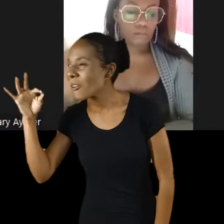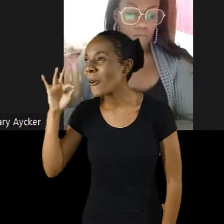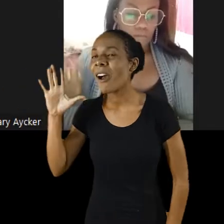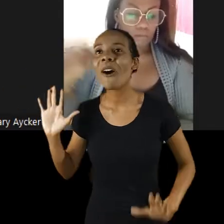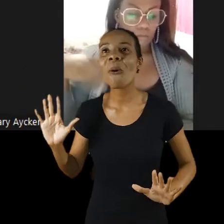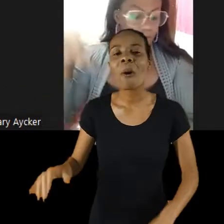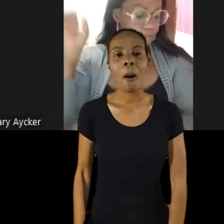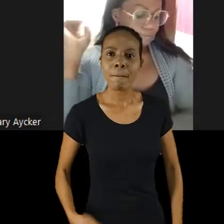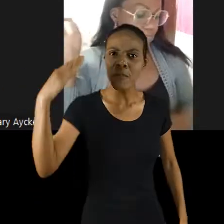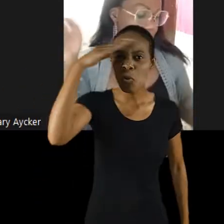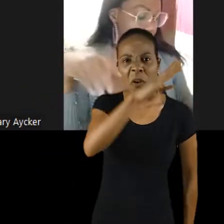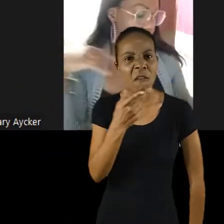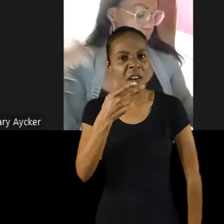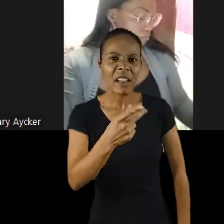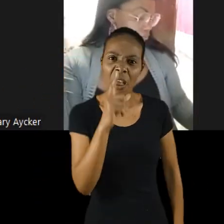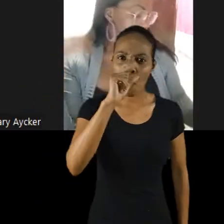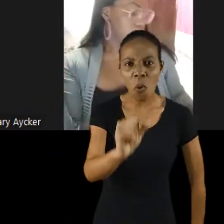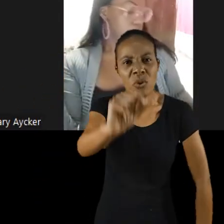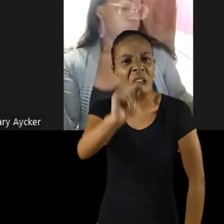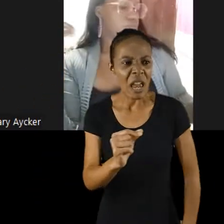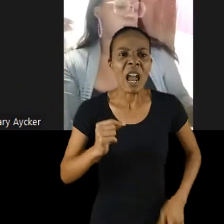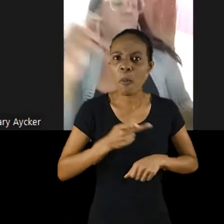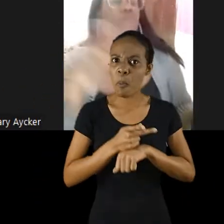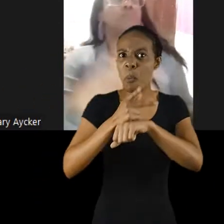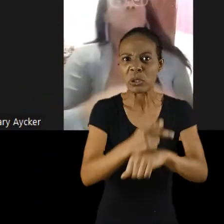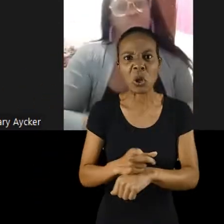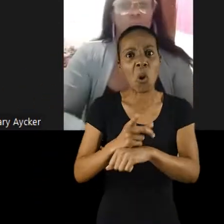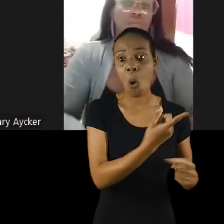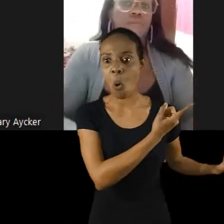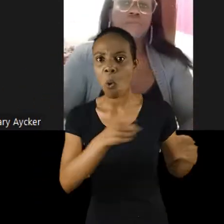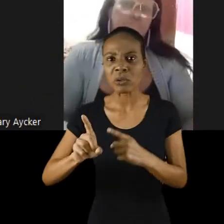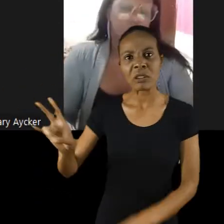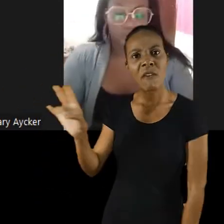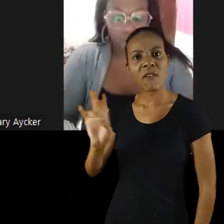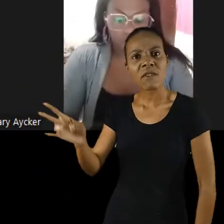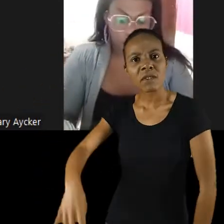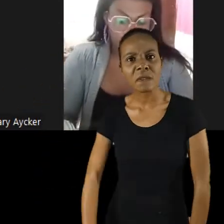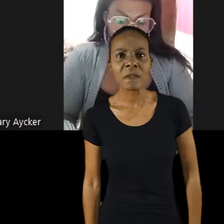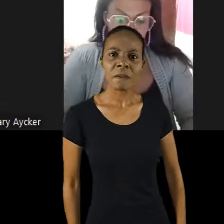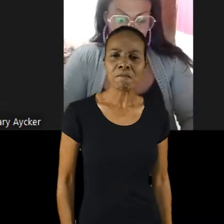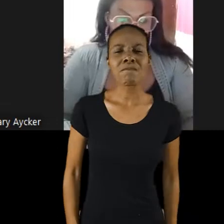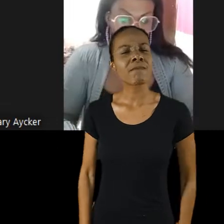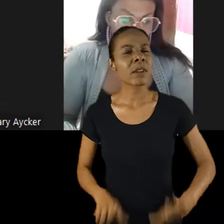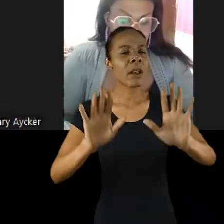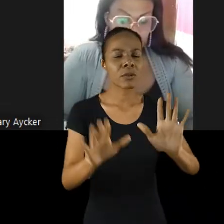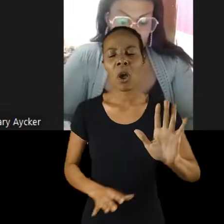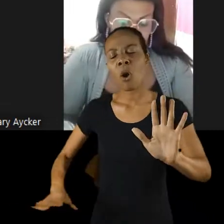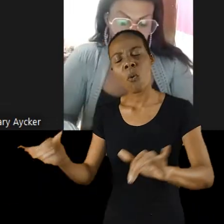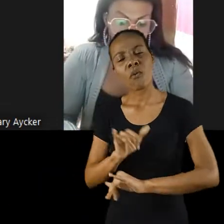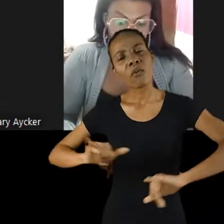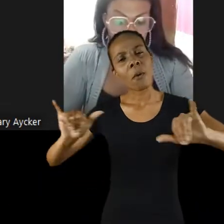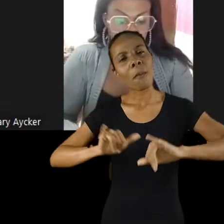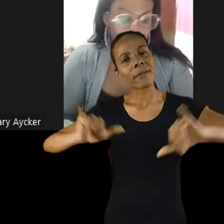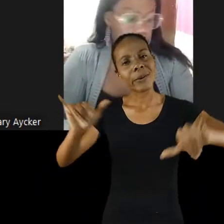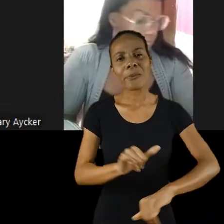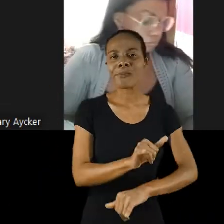fracassado. Bolsonaro diz que é bruxo, liderou a caça contra os viados. A gente acordou a tempo de olhar pro menor e o recado deixar.